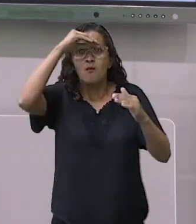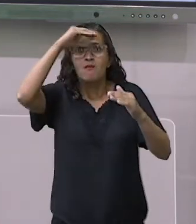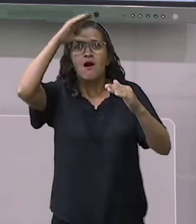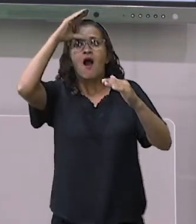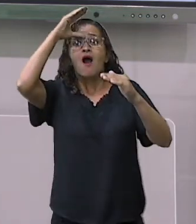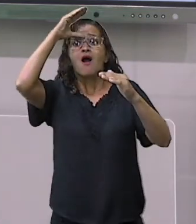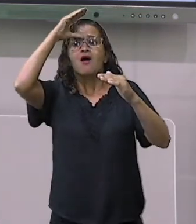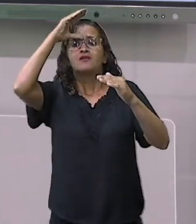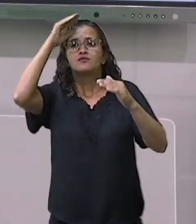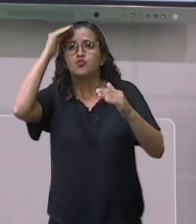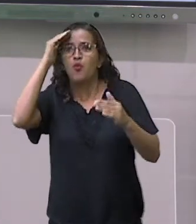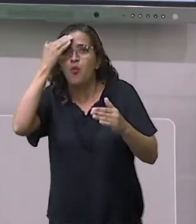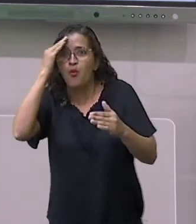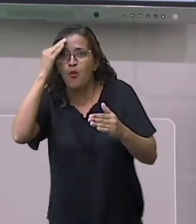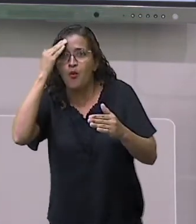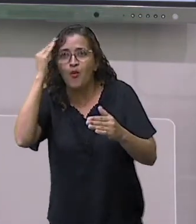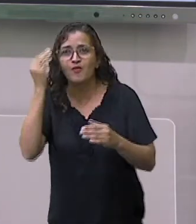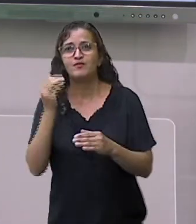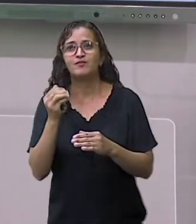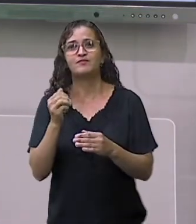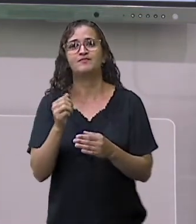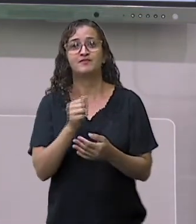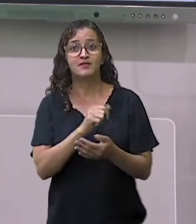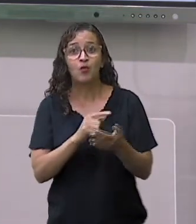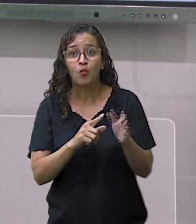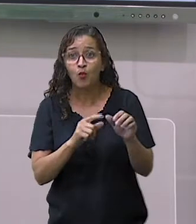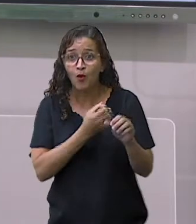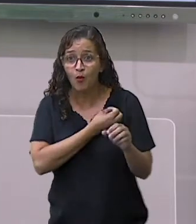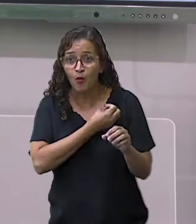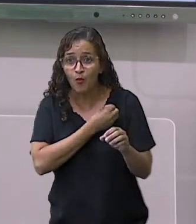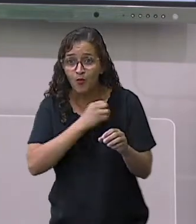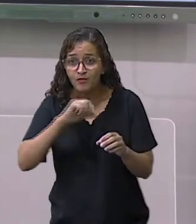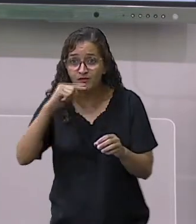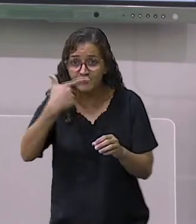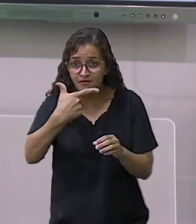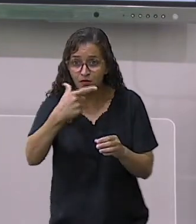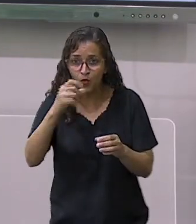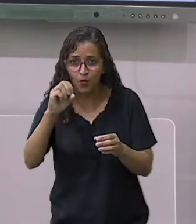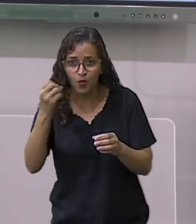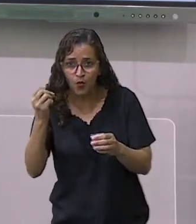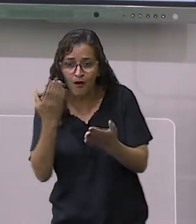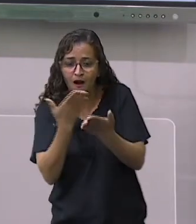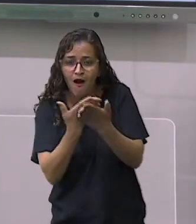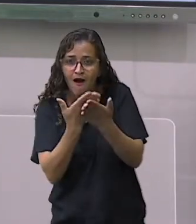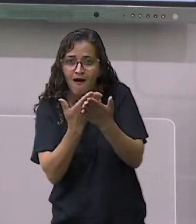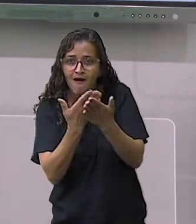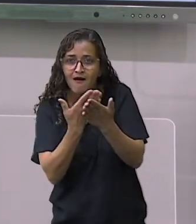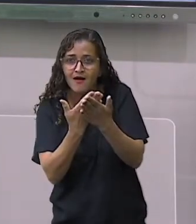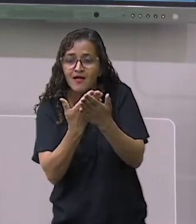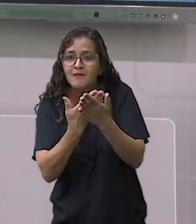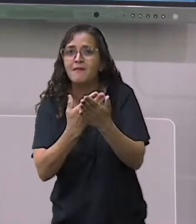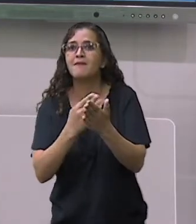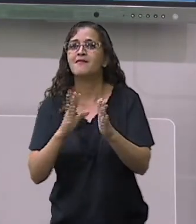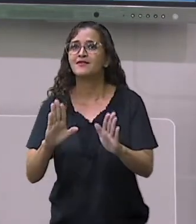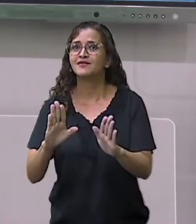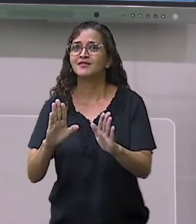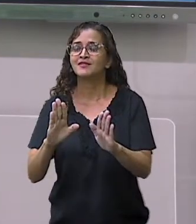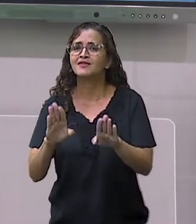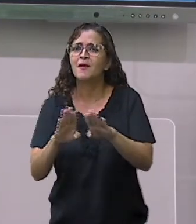com a aula de número 28, falando sobre o uso do dicionário.